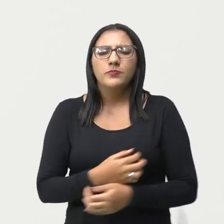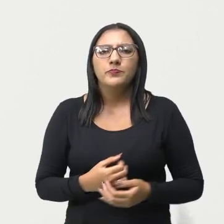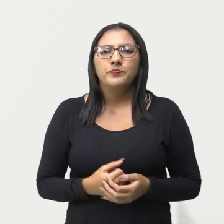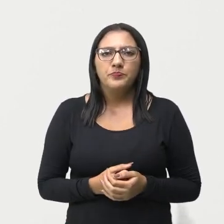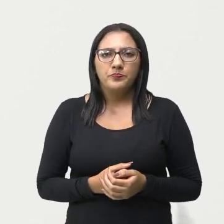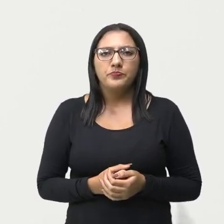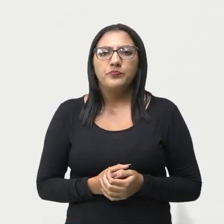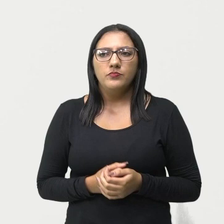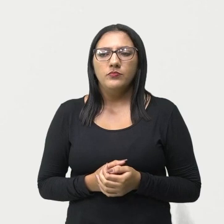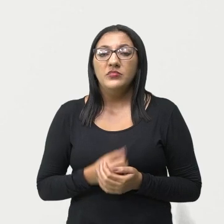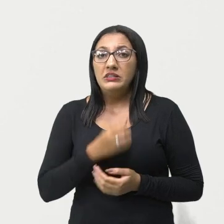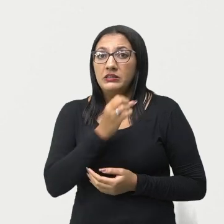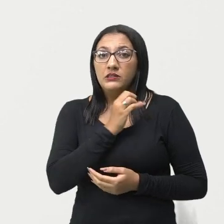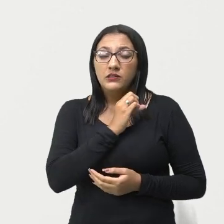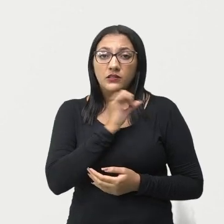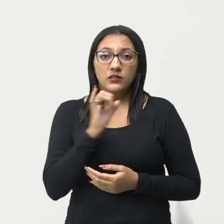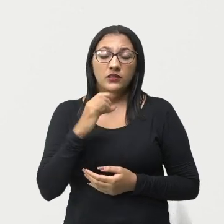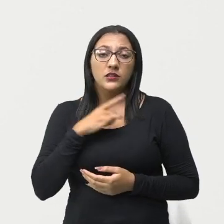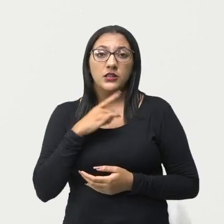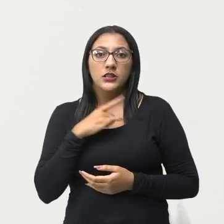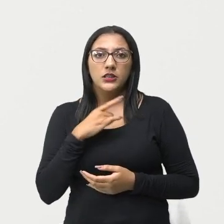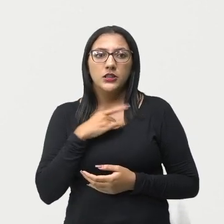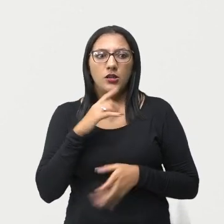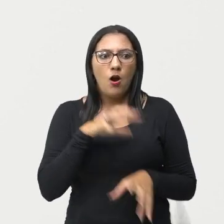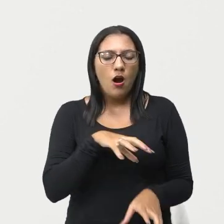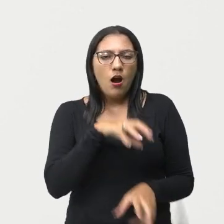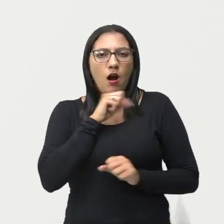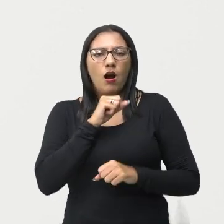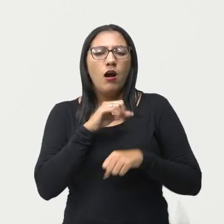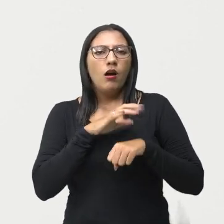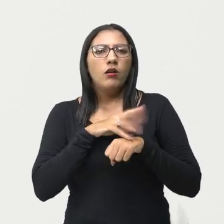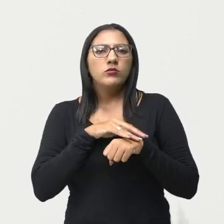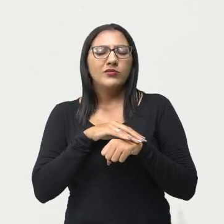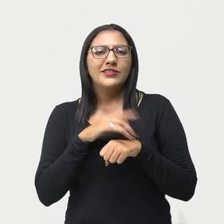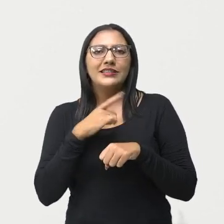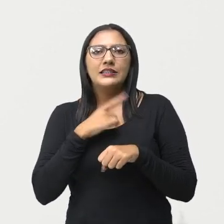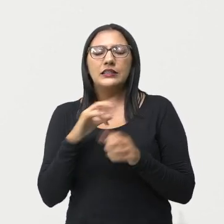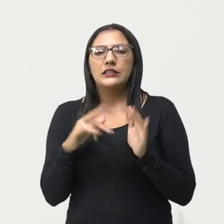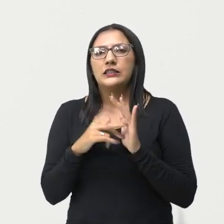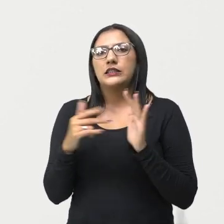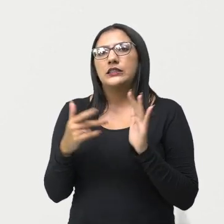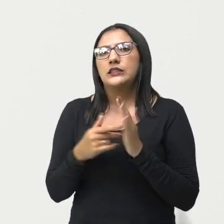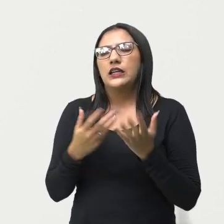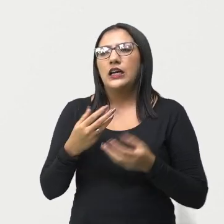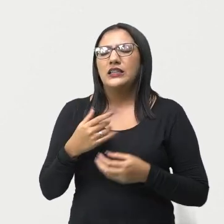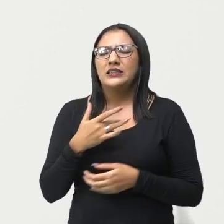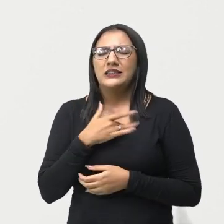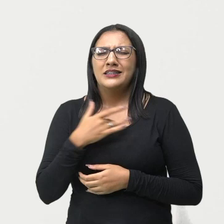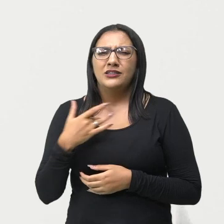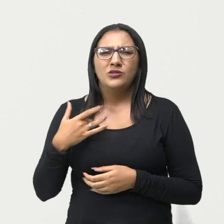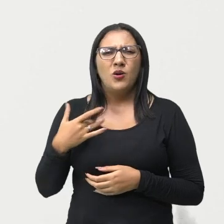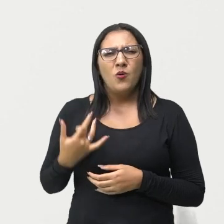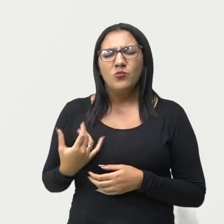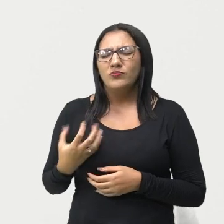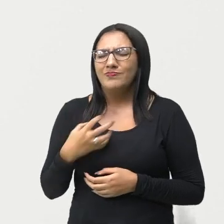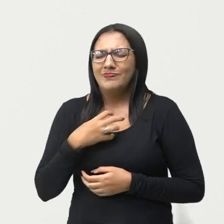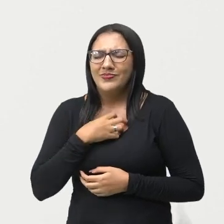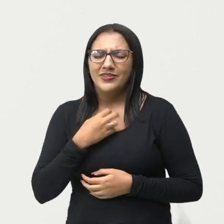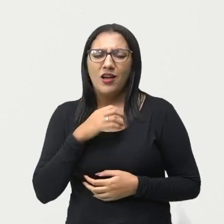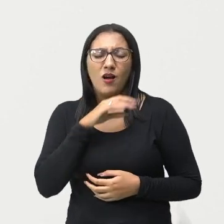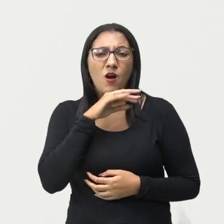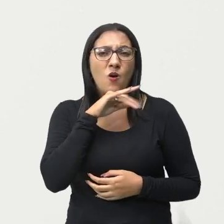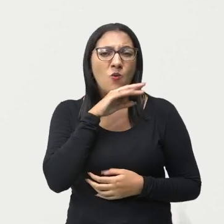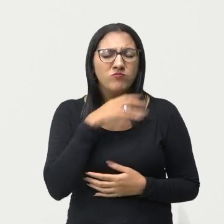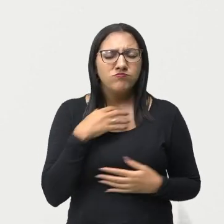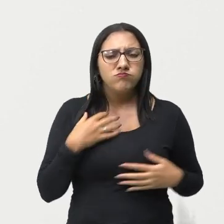Pegar uma delas pode significar passar dias de cama com sintomas muito